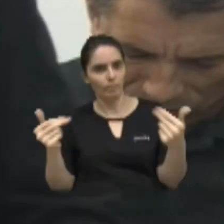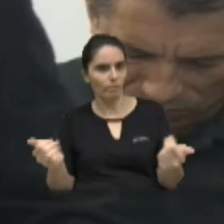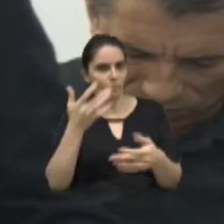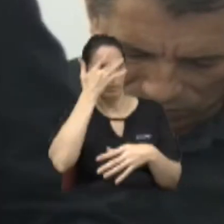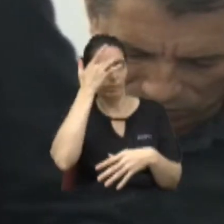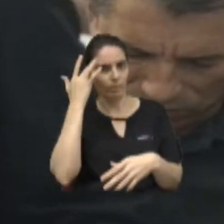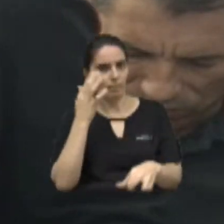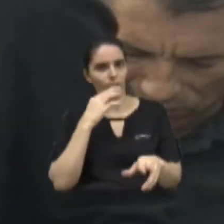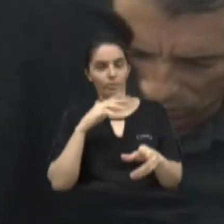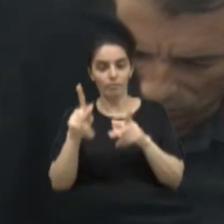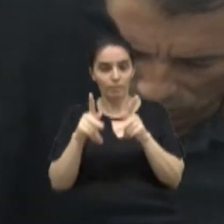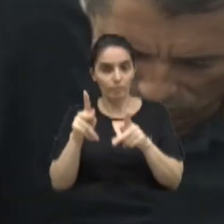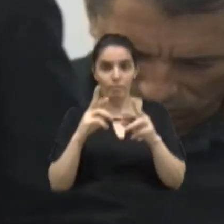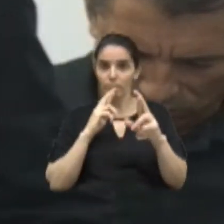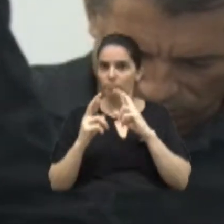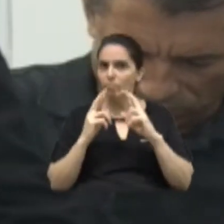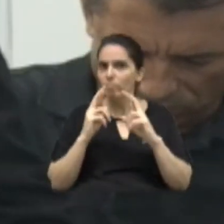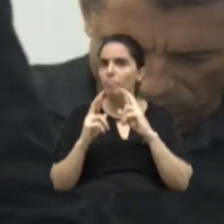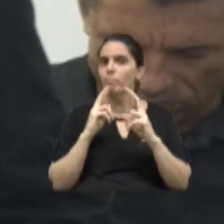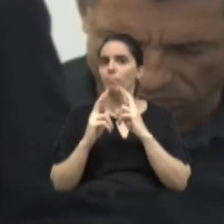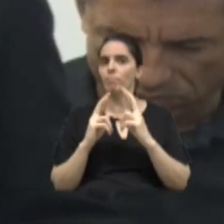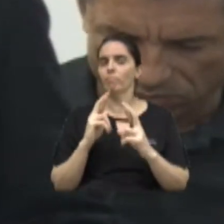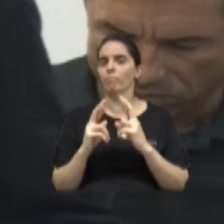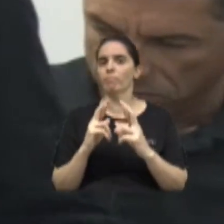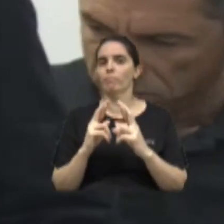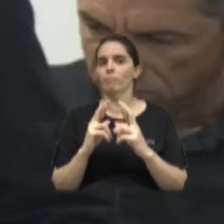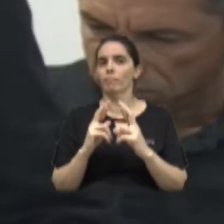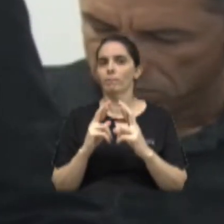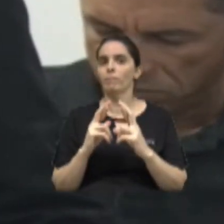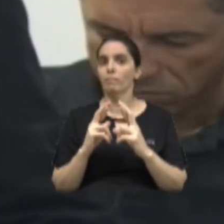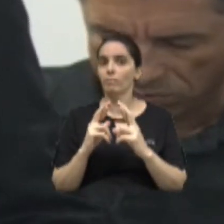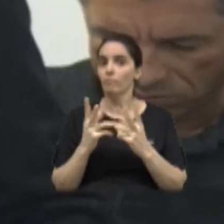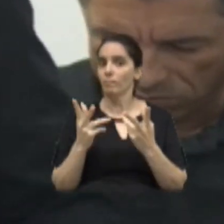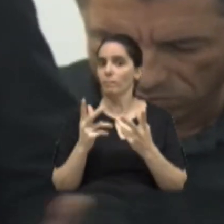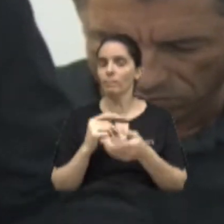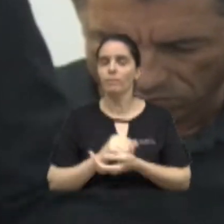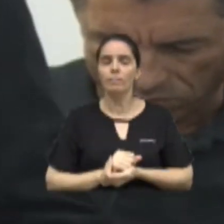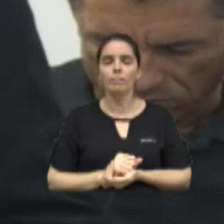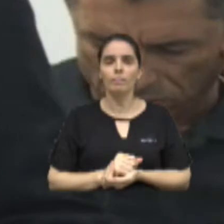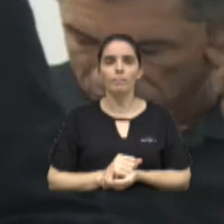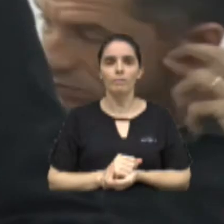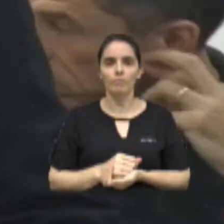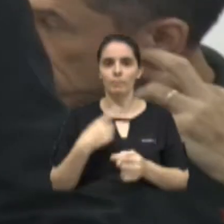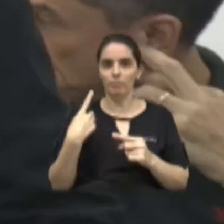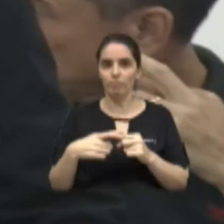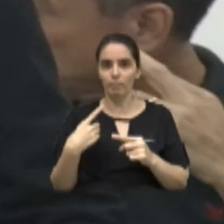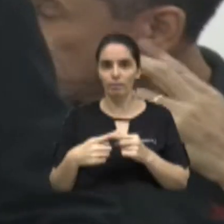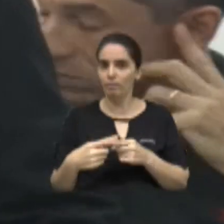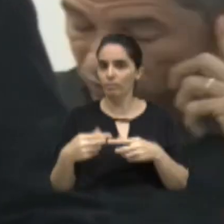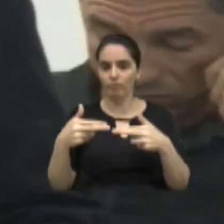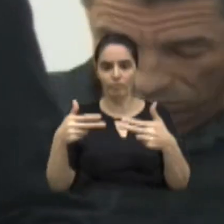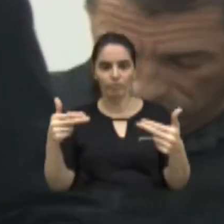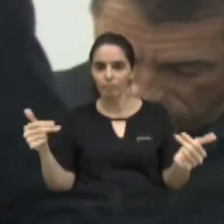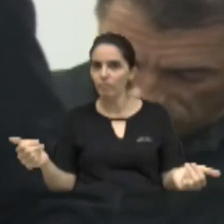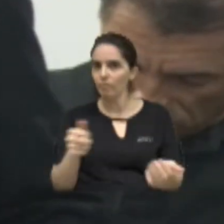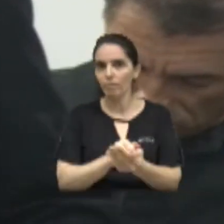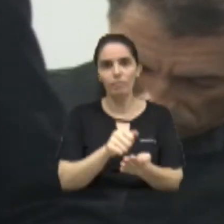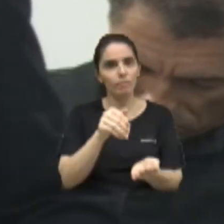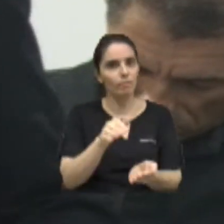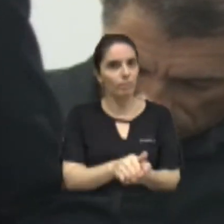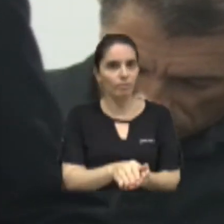inúmeras queixas e reclamação dos moradores daquela região referente à quantidade de multas